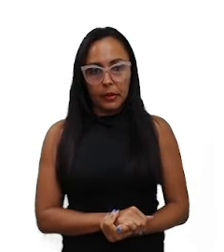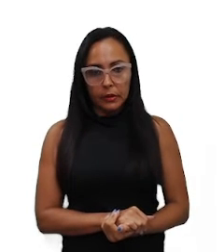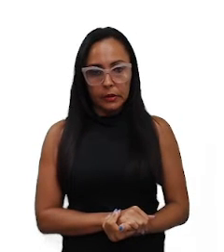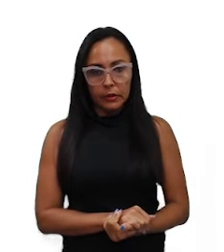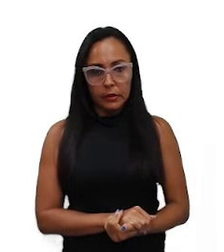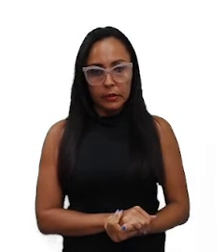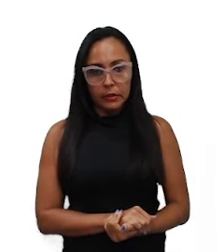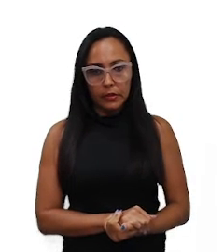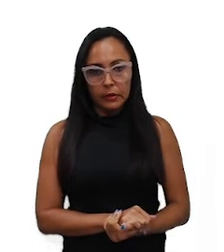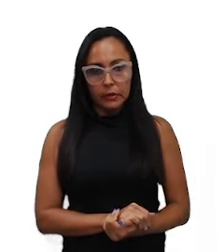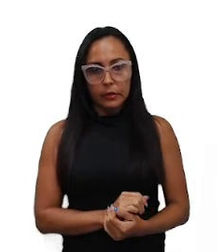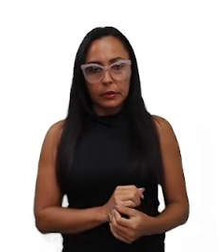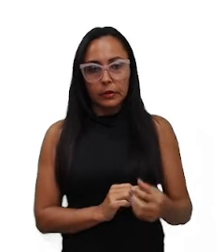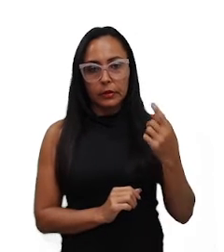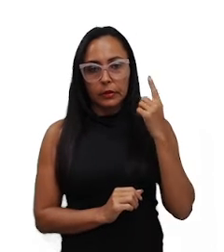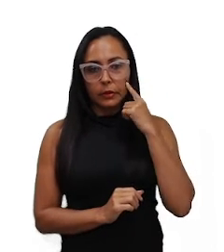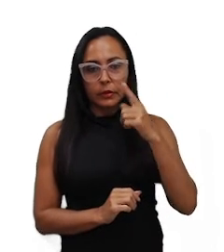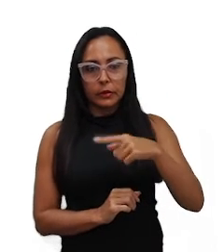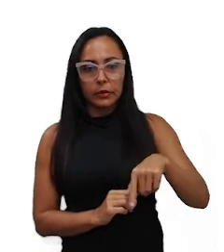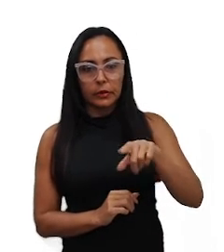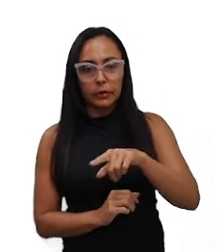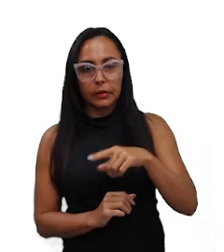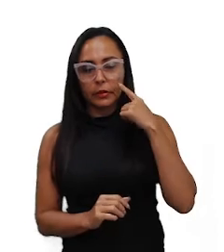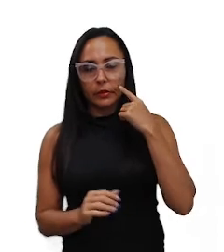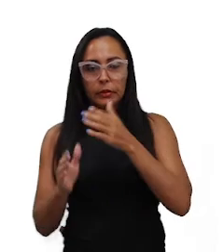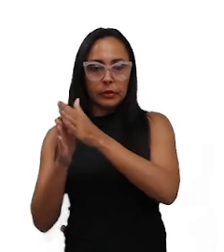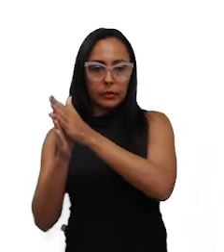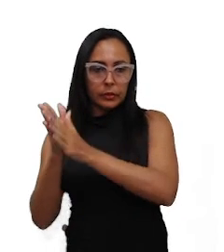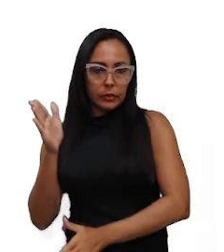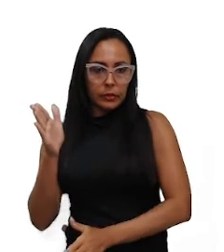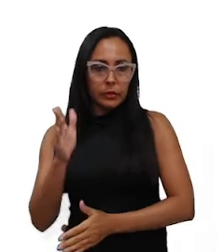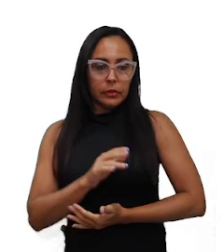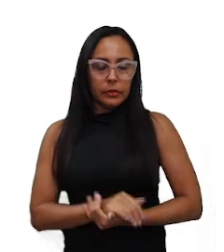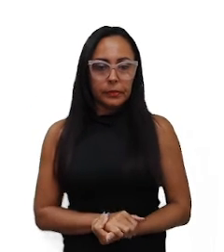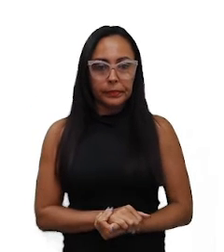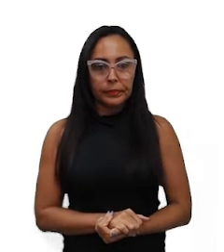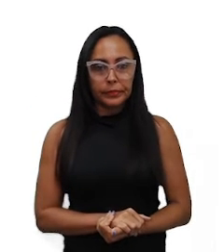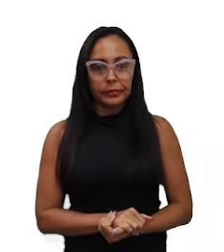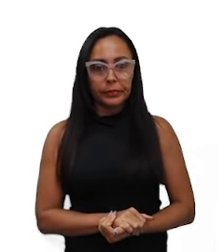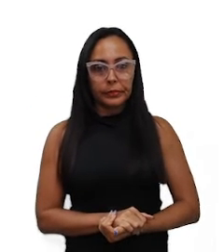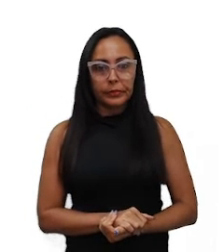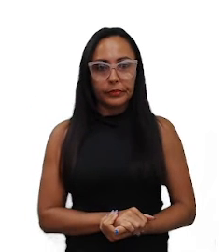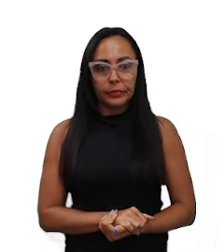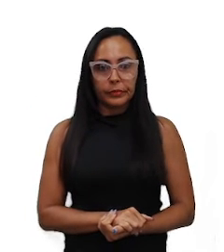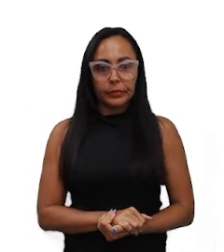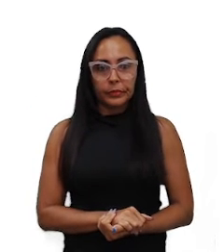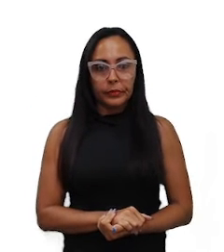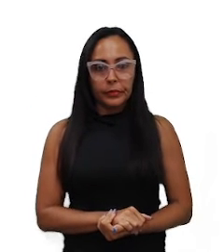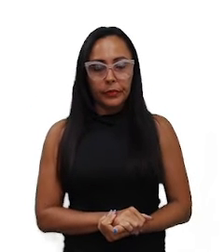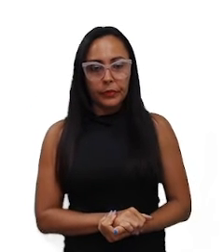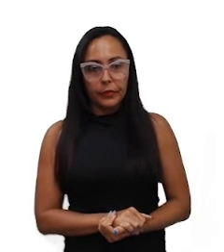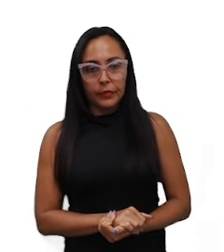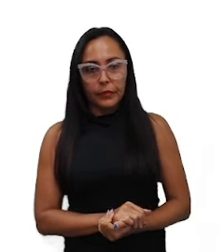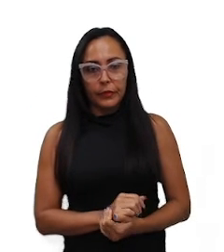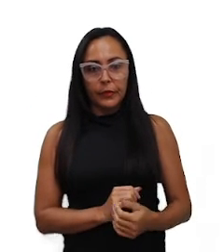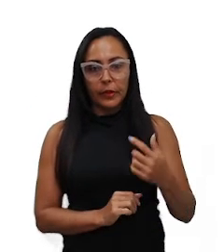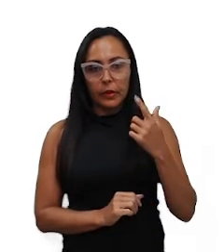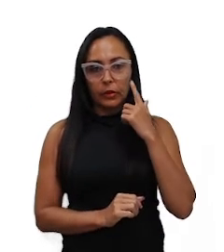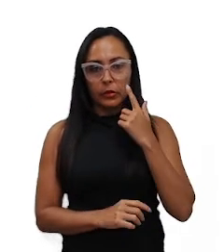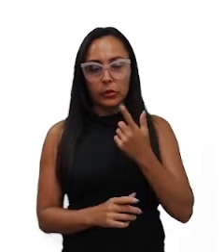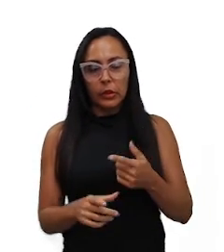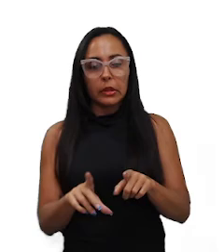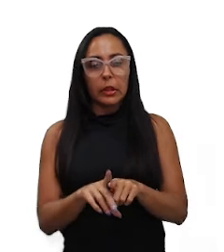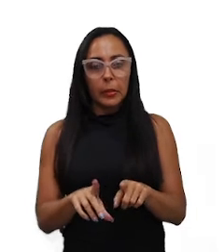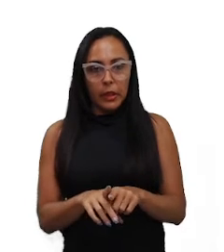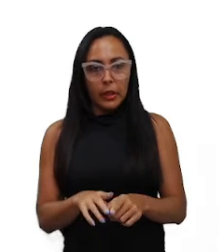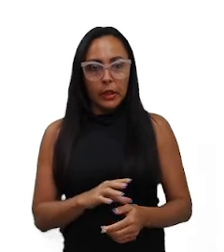uma distância da parede, 1,5 metro, né? A metade de 3, 1,5. E a altura desse observador, a gente está considerando